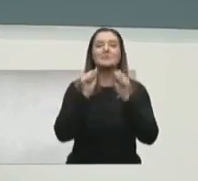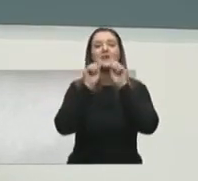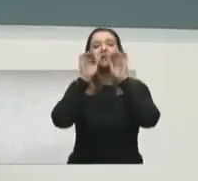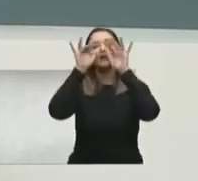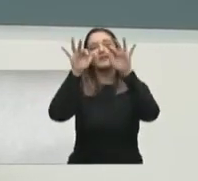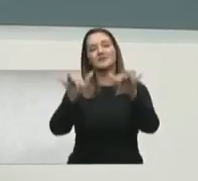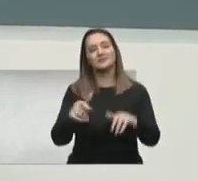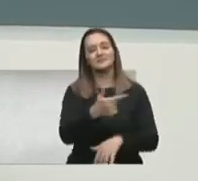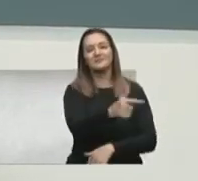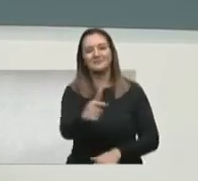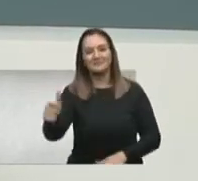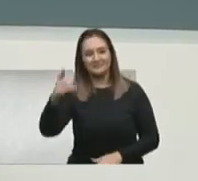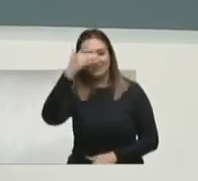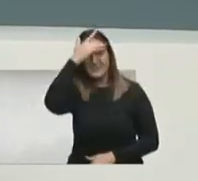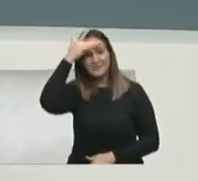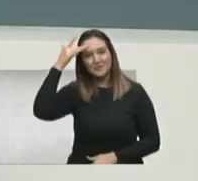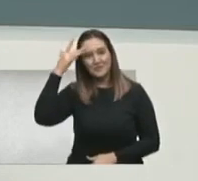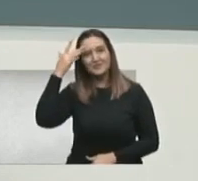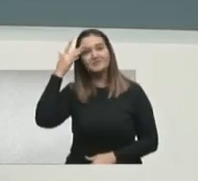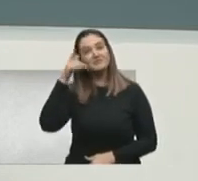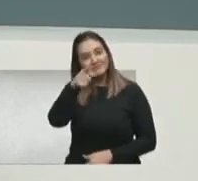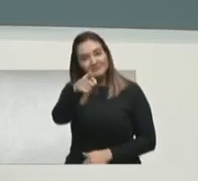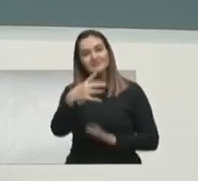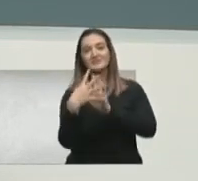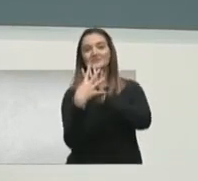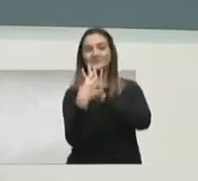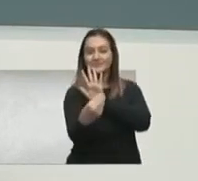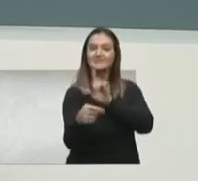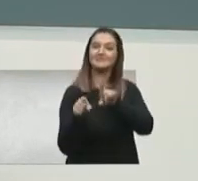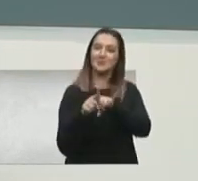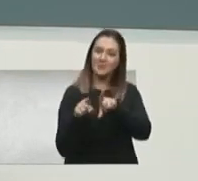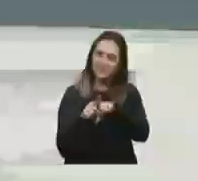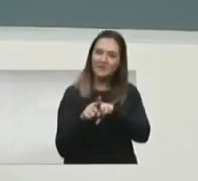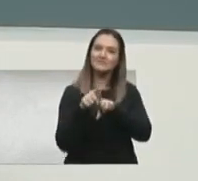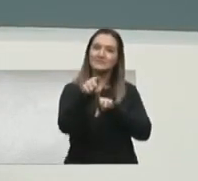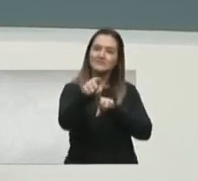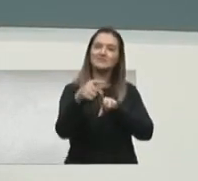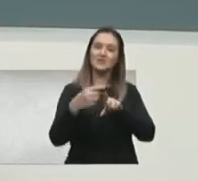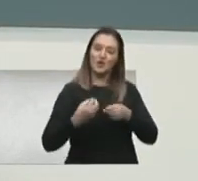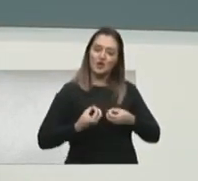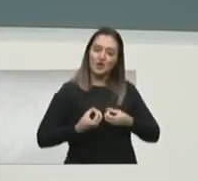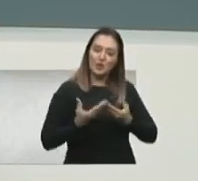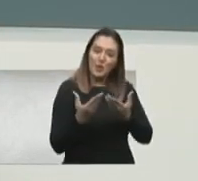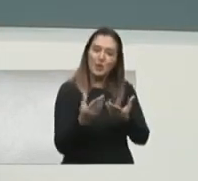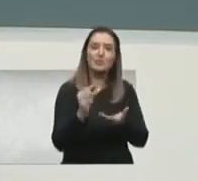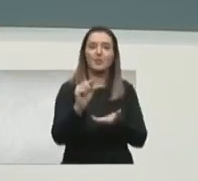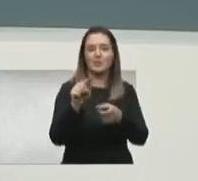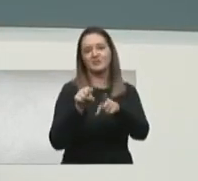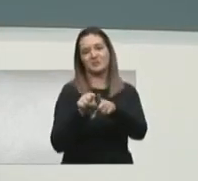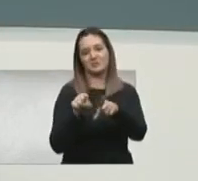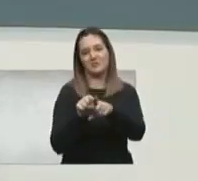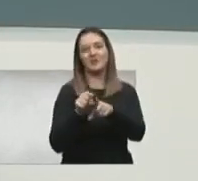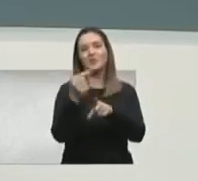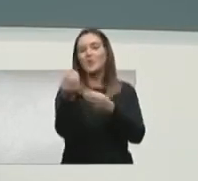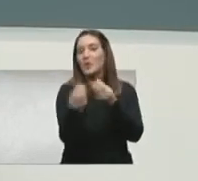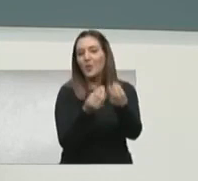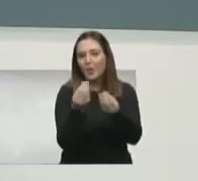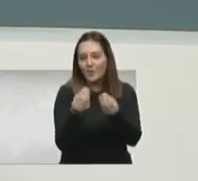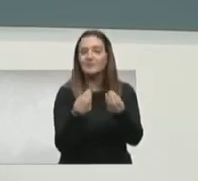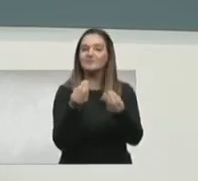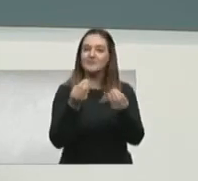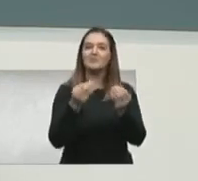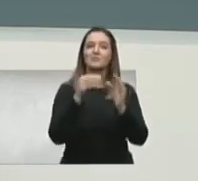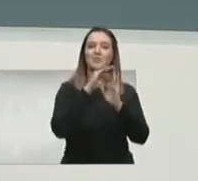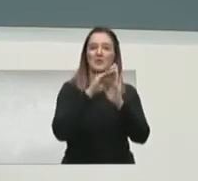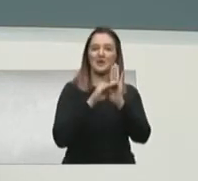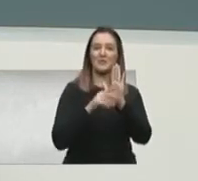para outras pessoas. Faça como eles, doe também um pouco de você e participe dessa grande